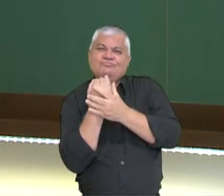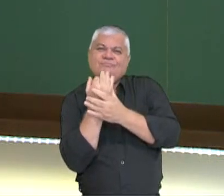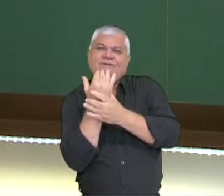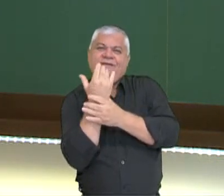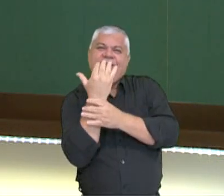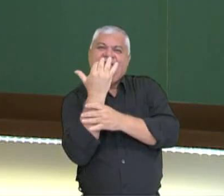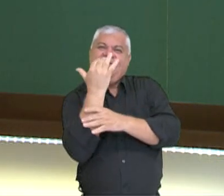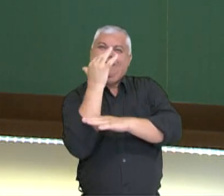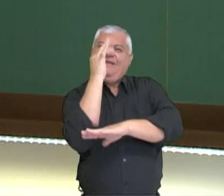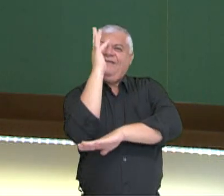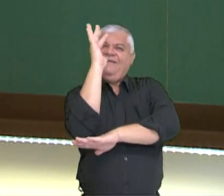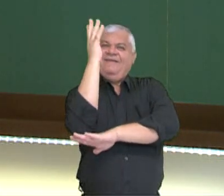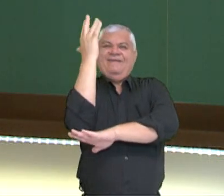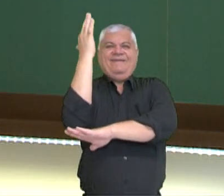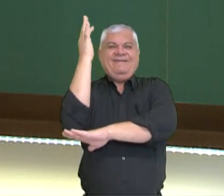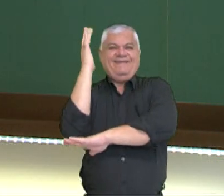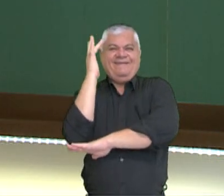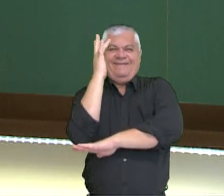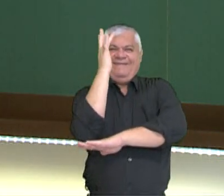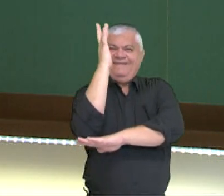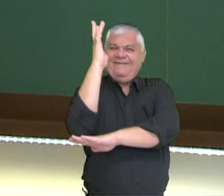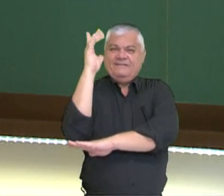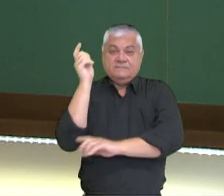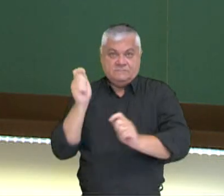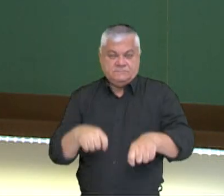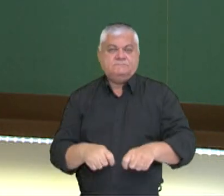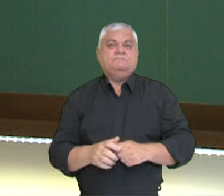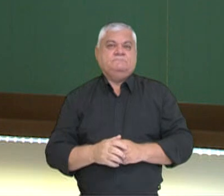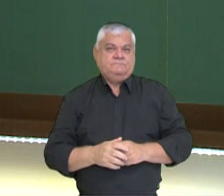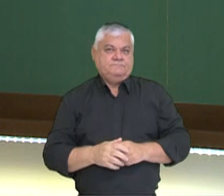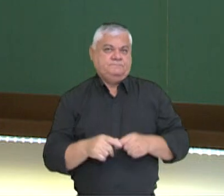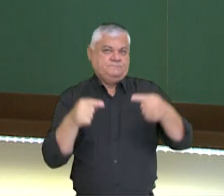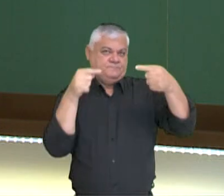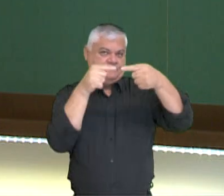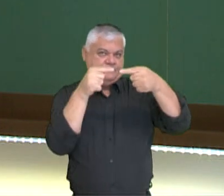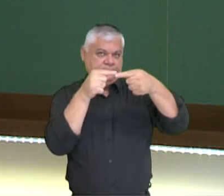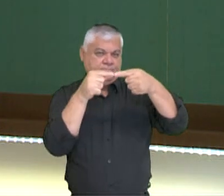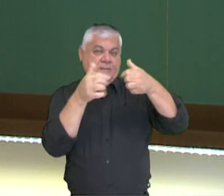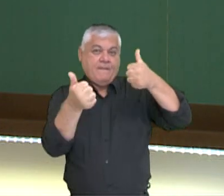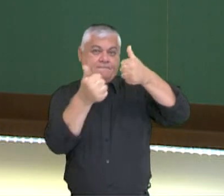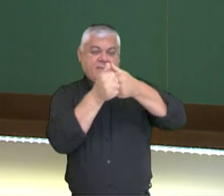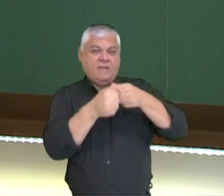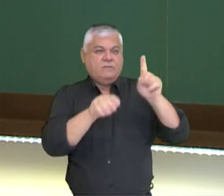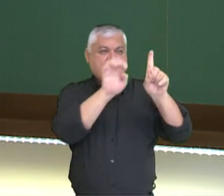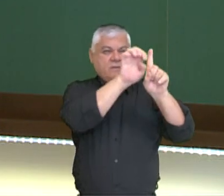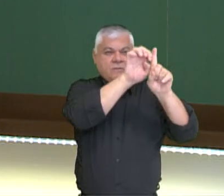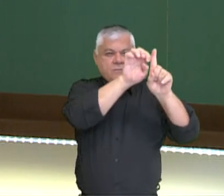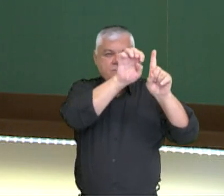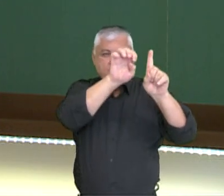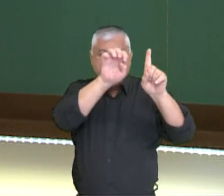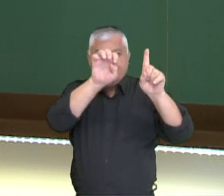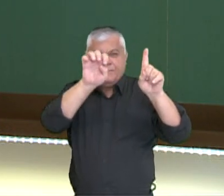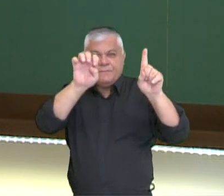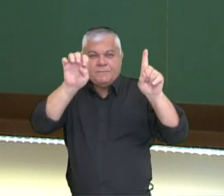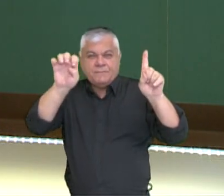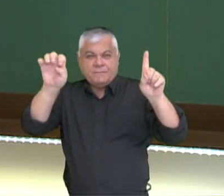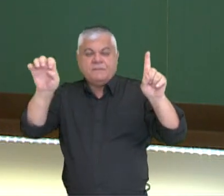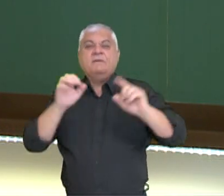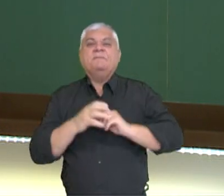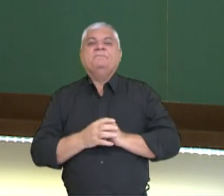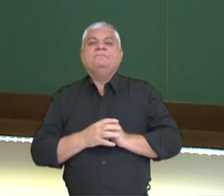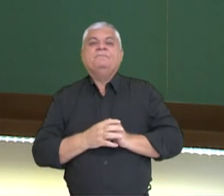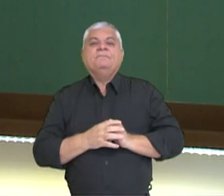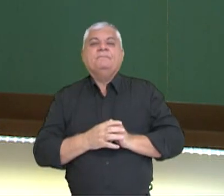região, certo? Então, interessante. A área próxima à linha do Equador. E aí nós temos